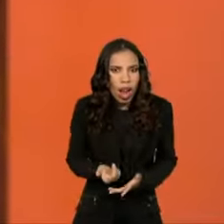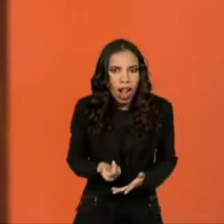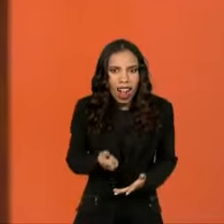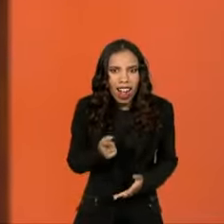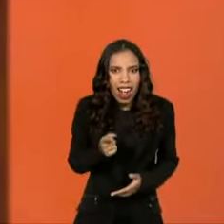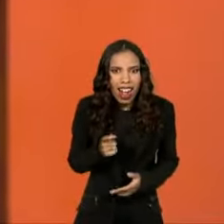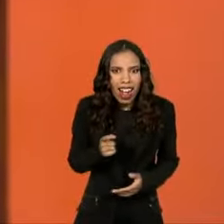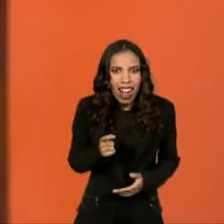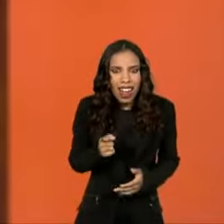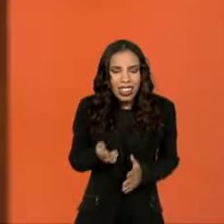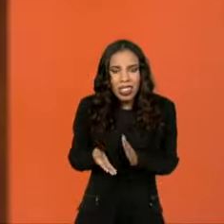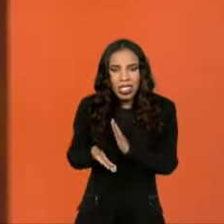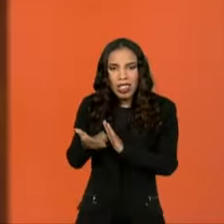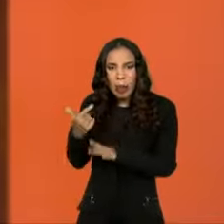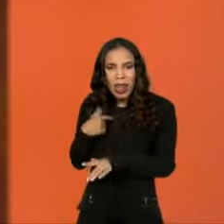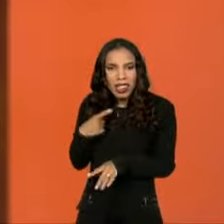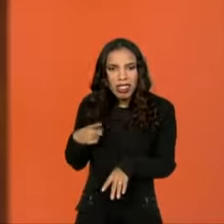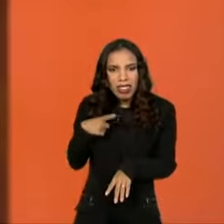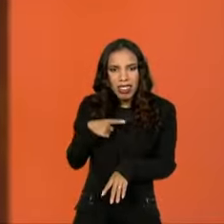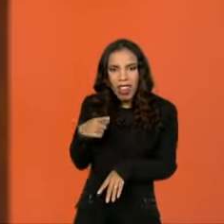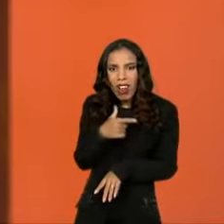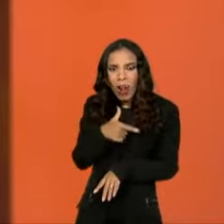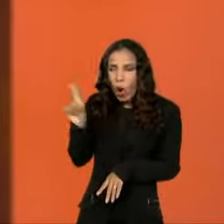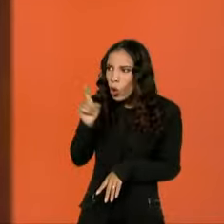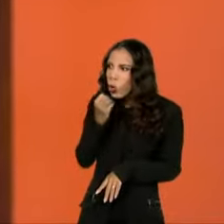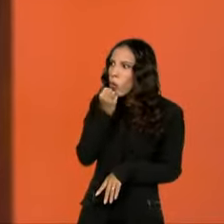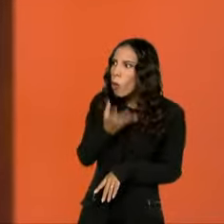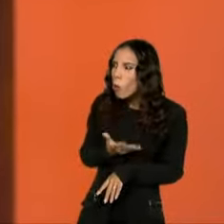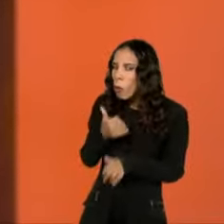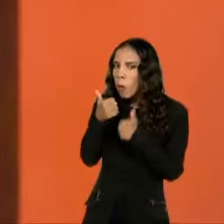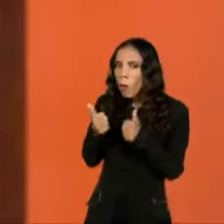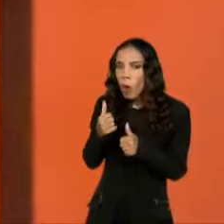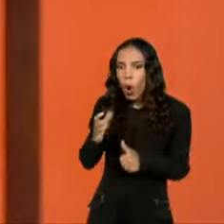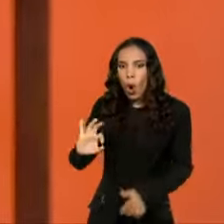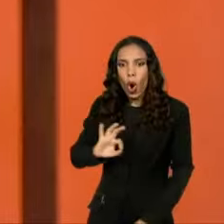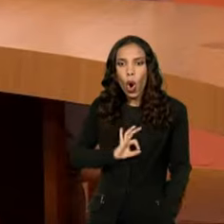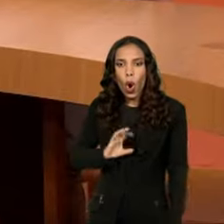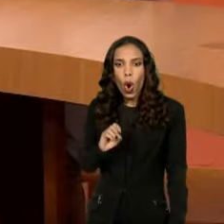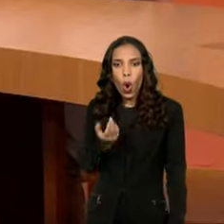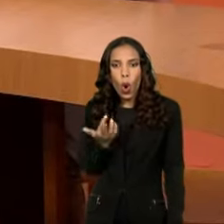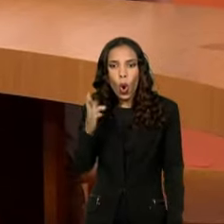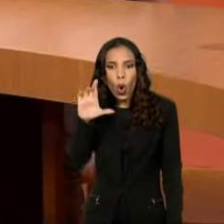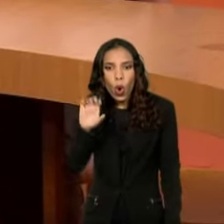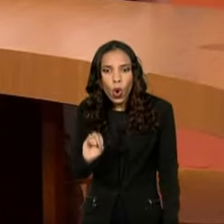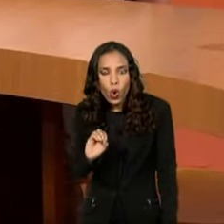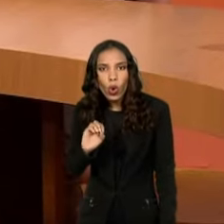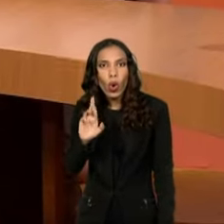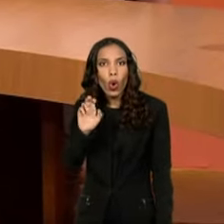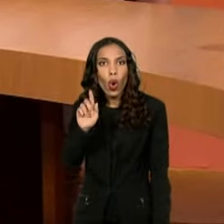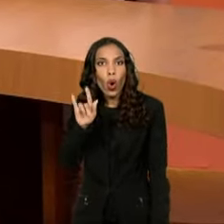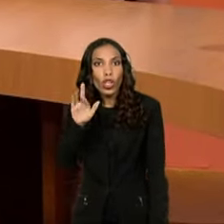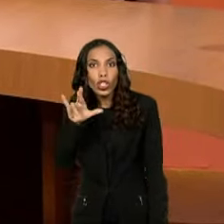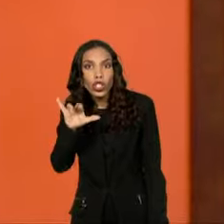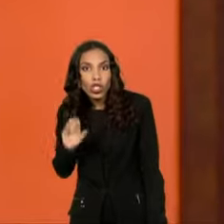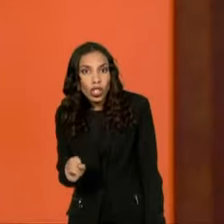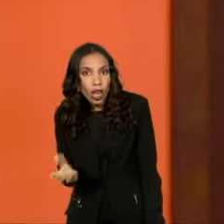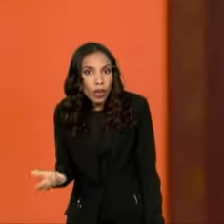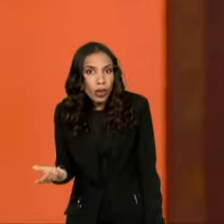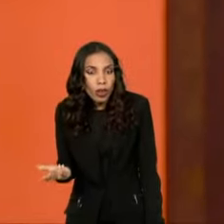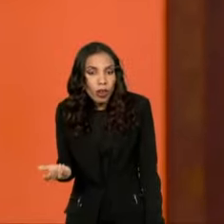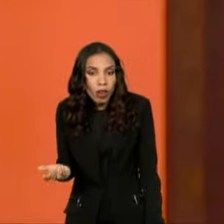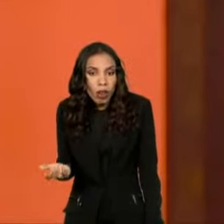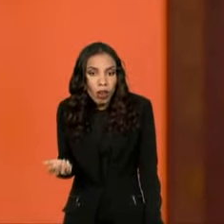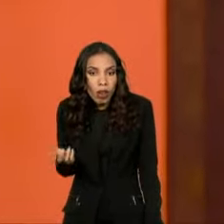Miguel foi desclassificado, mas tem um outro rapaz aqui, tá indo muito bem. Ouro, Rogério Sampaio. Rogério Sampaio. Aí fui fazer o vôlei. Aí